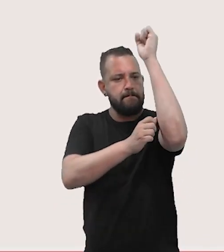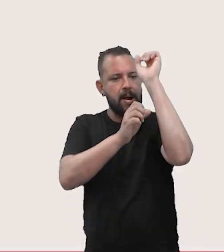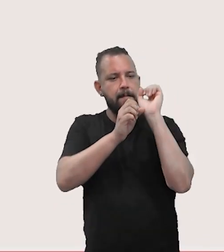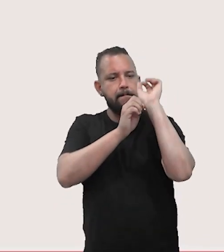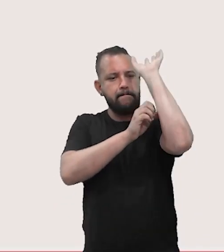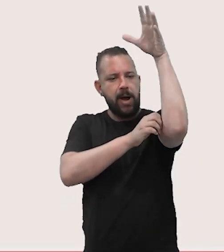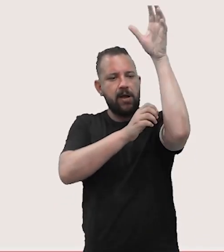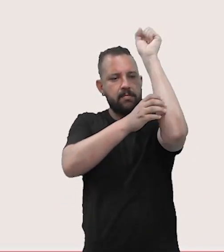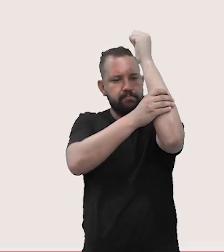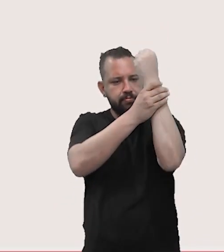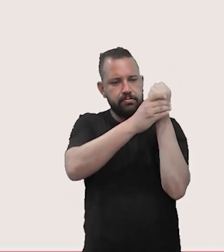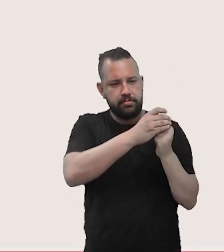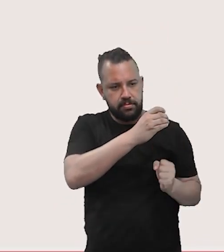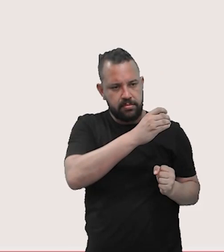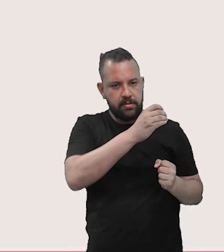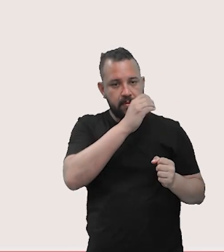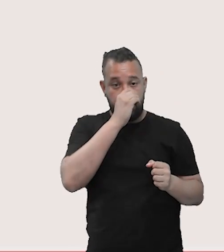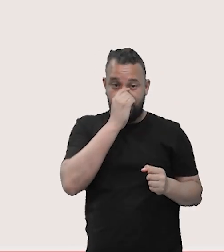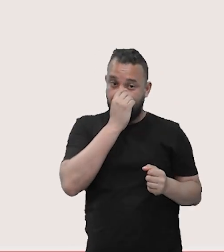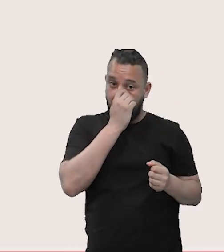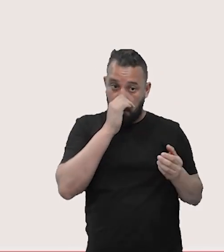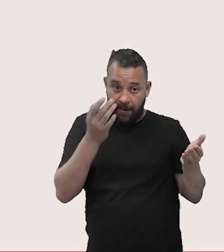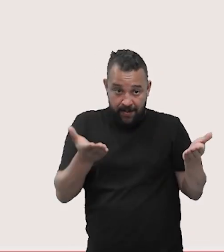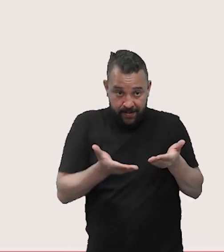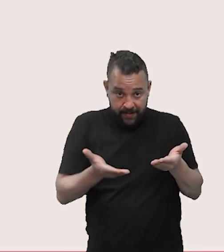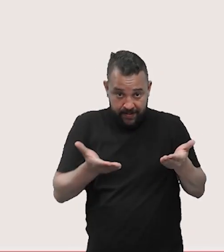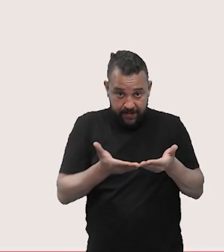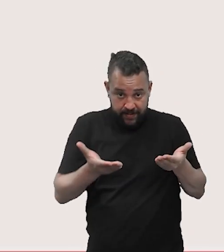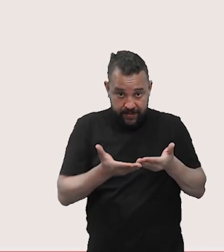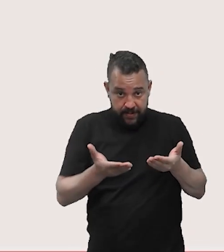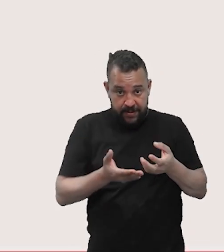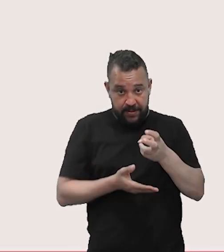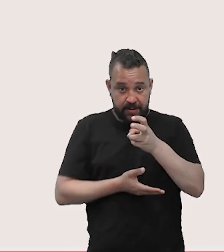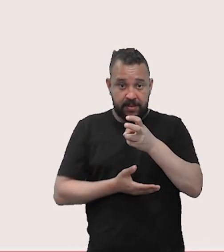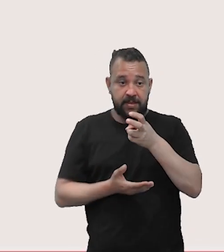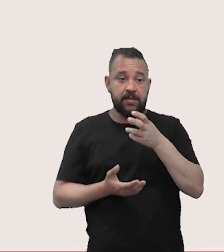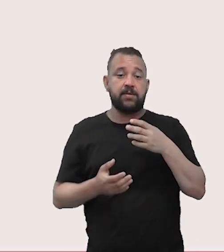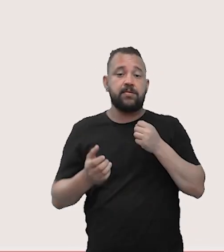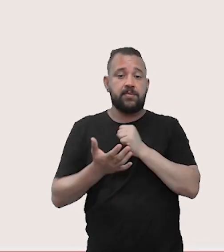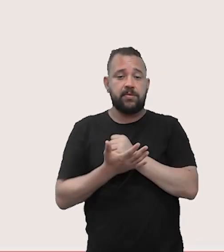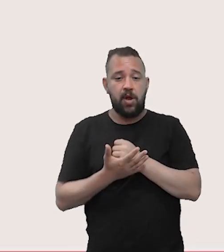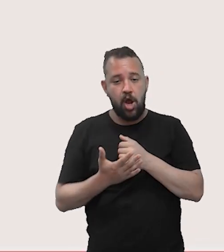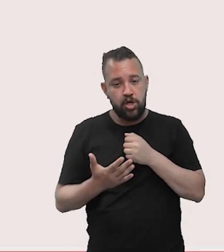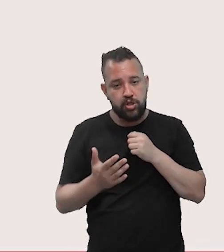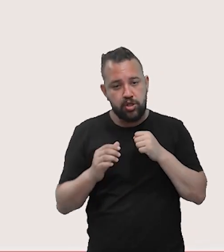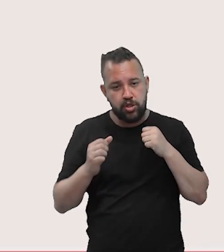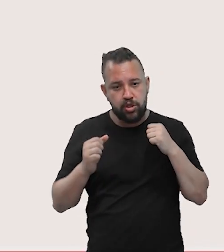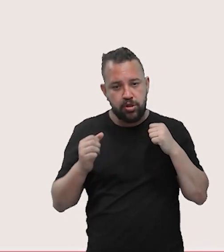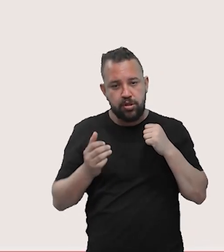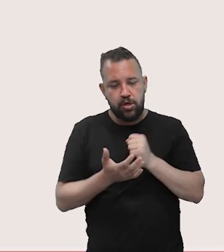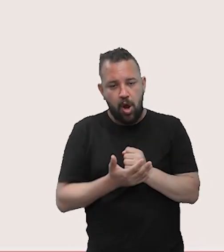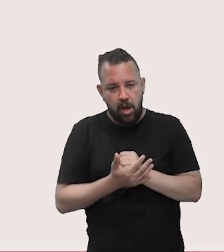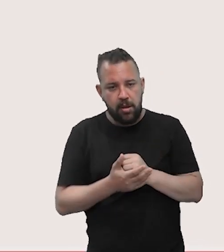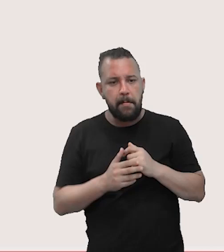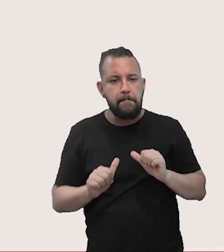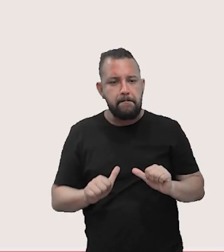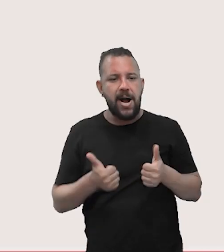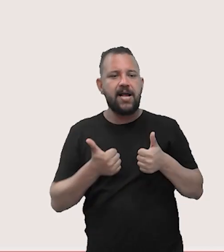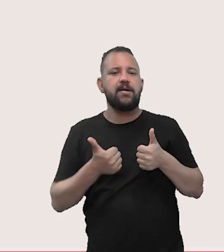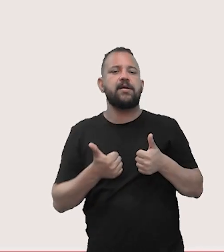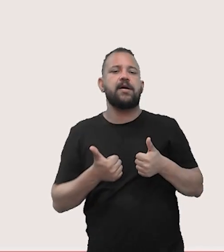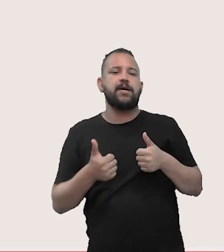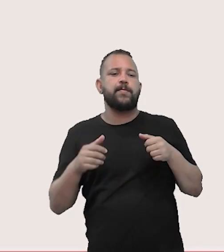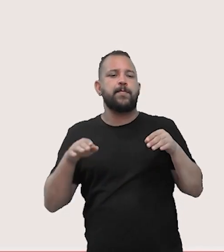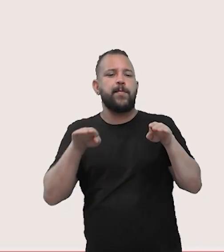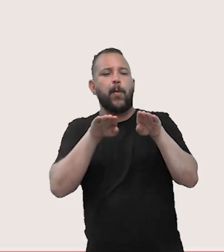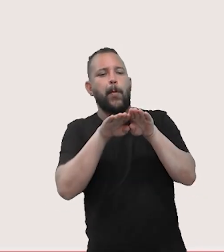basquete. Na atual temporada, 5 jogadores têm a chance de igualar ou melhorar essa